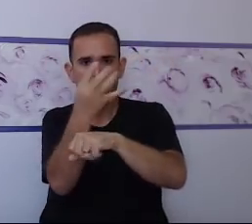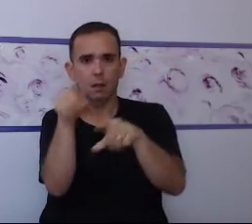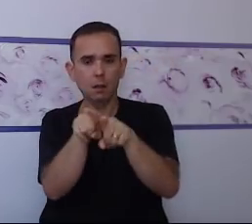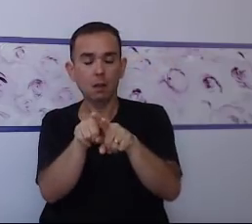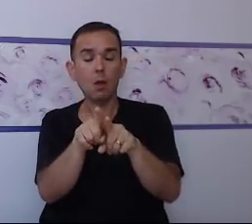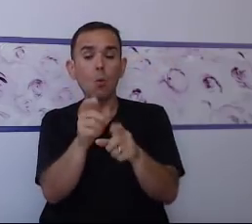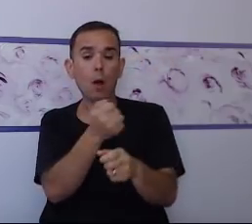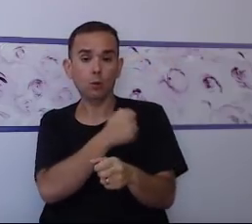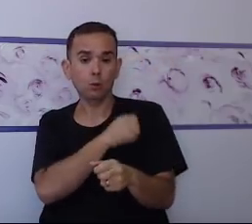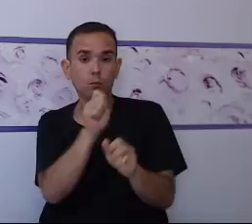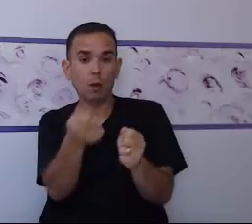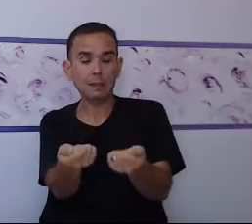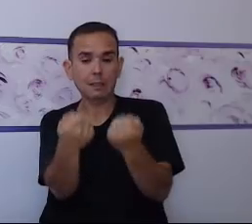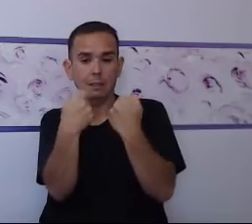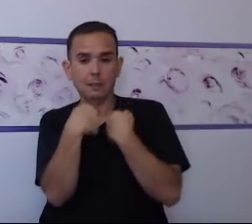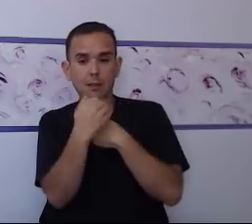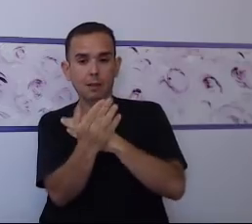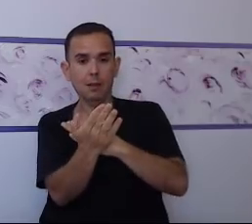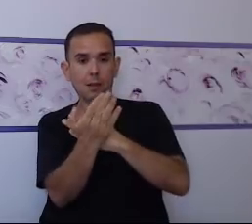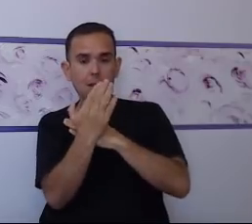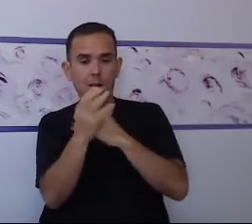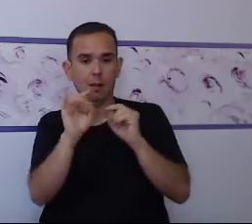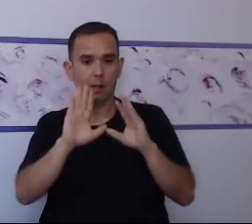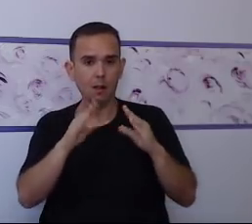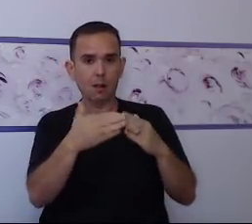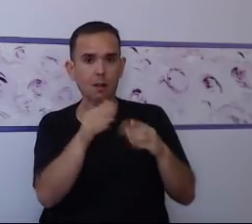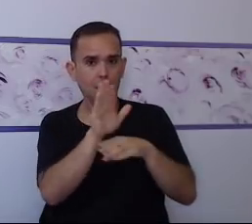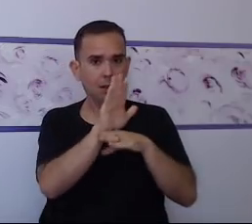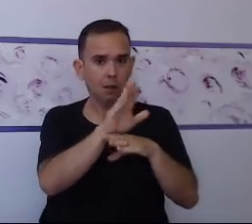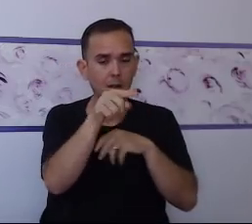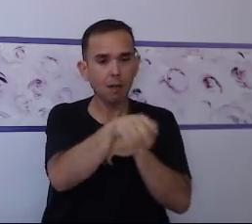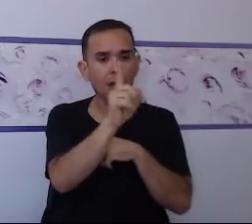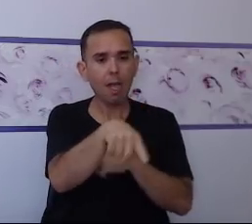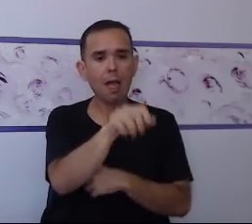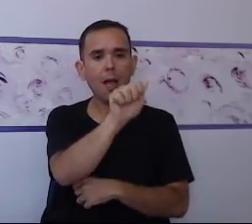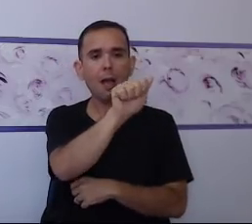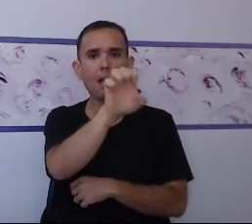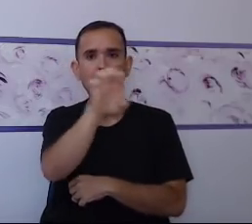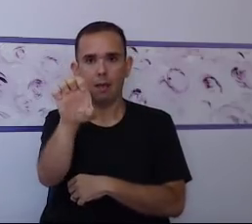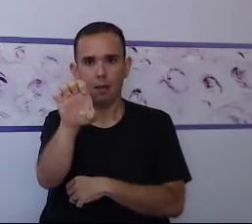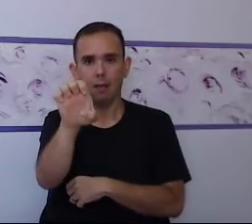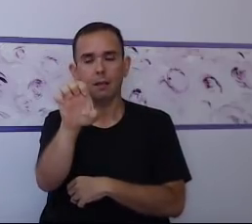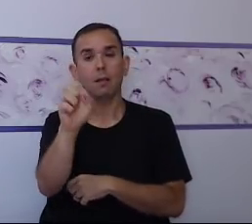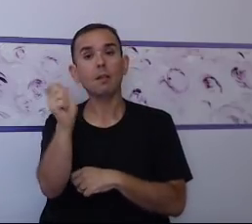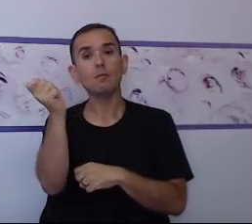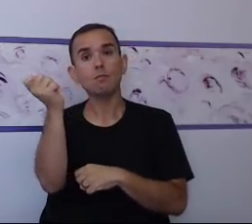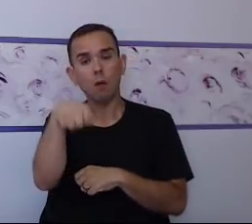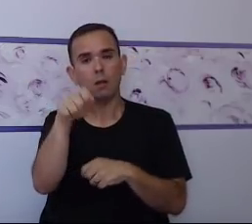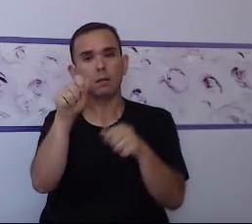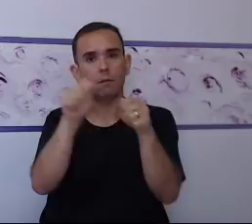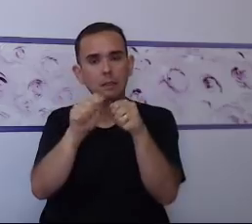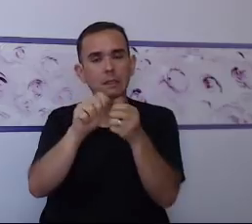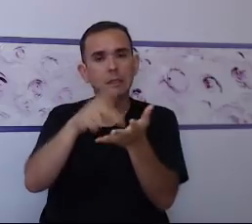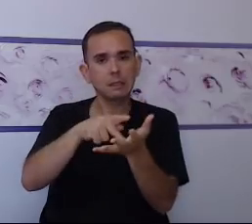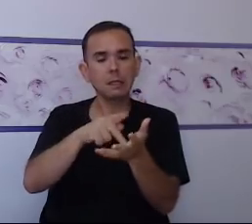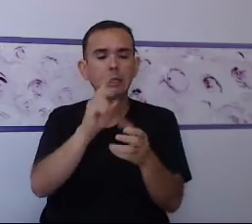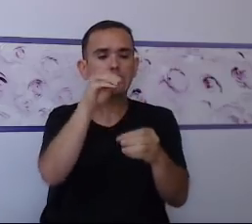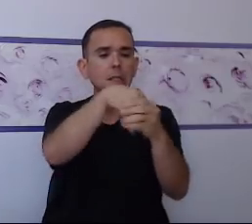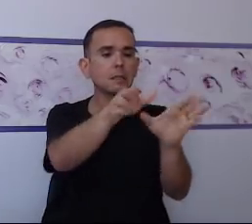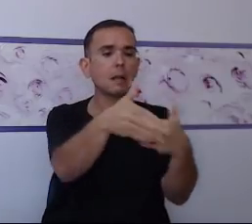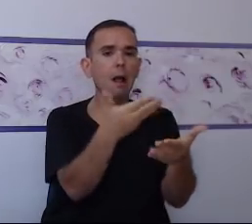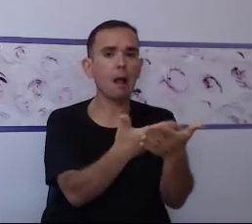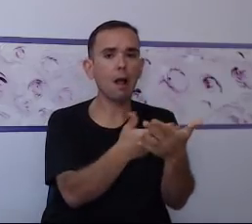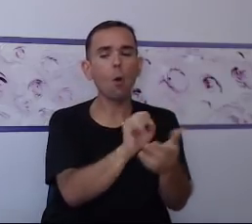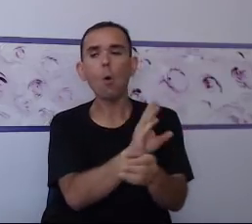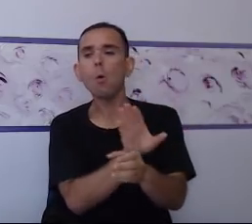pode receber o atendimento educacional especializado, que é o AEE, que ele pode ser realizado tanto em sala de aula